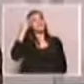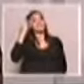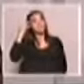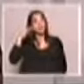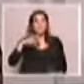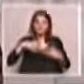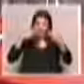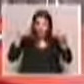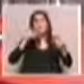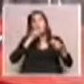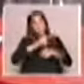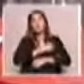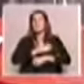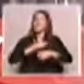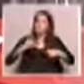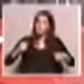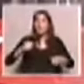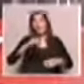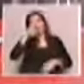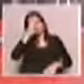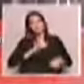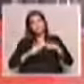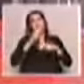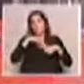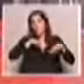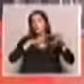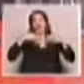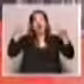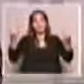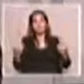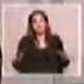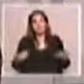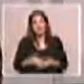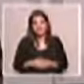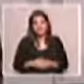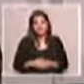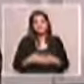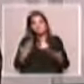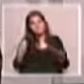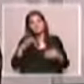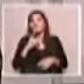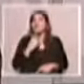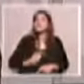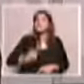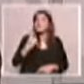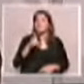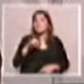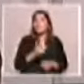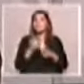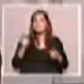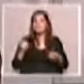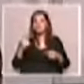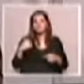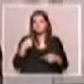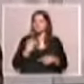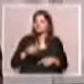pode ir engordando, não é? Pode ter AVCs, nem por isso, não é? Pois, mas repare, é estranho como é que... Também, deixa-me mostrar também aqui a minha